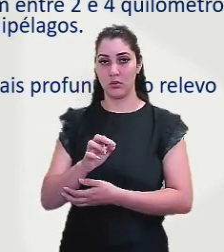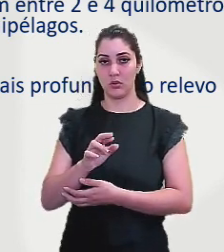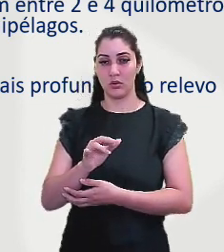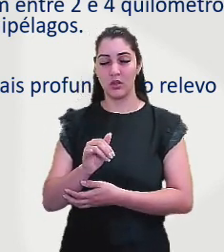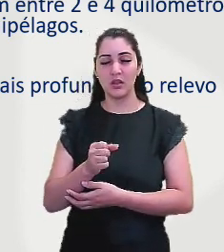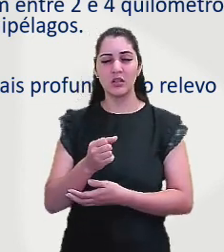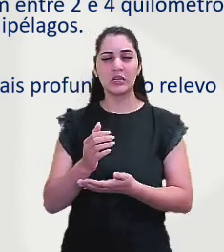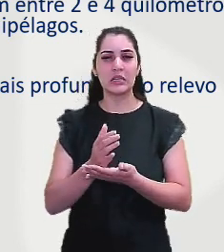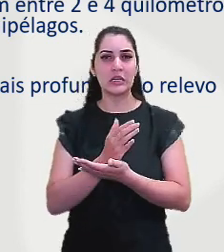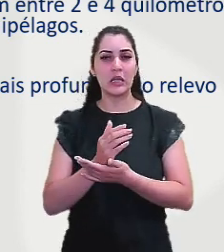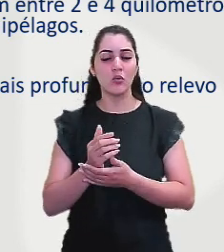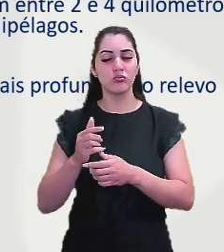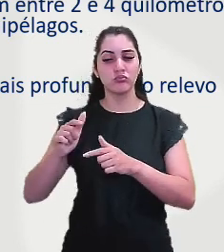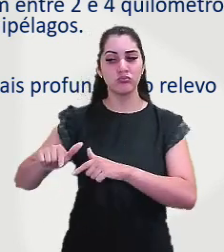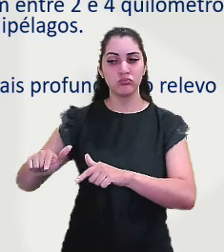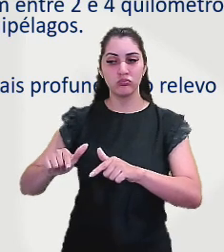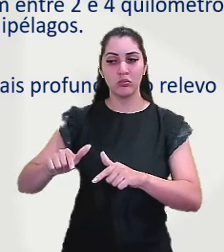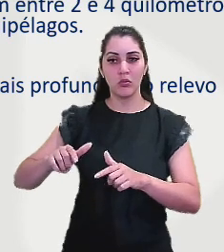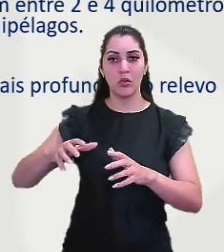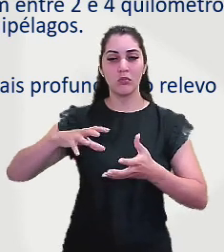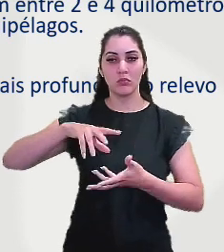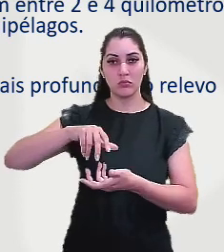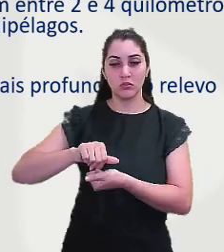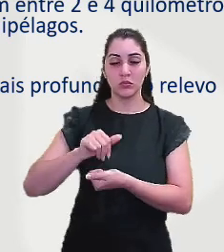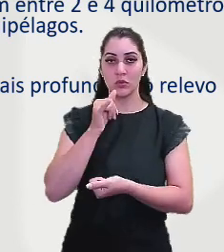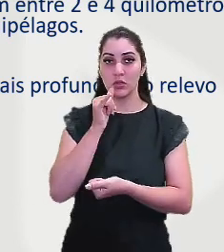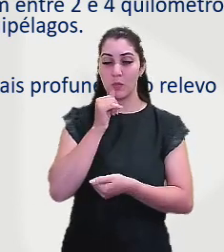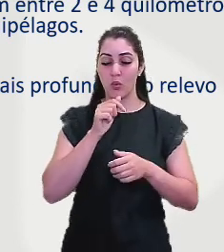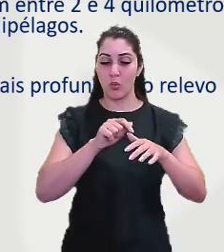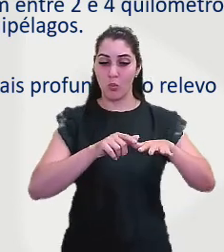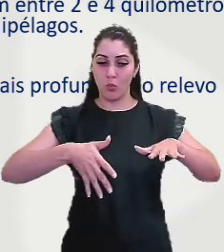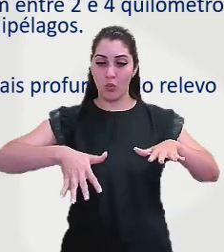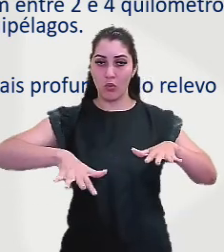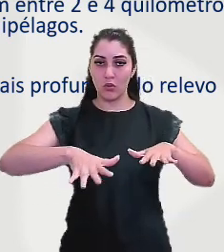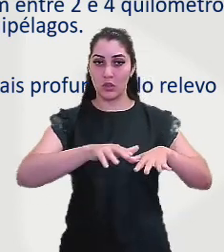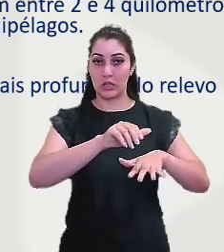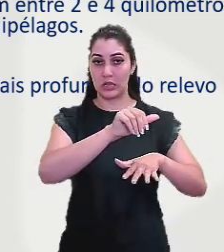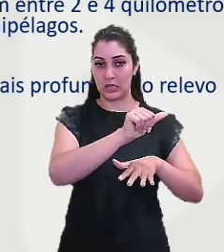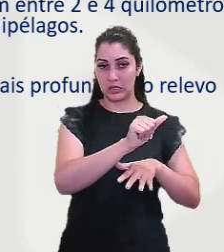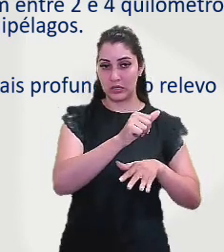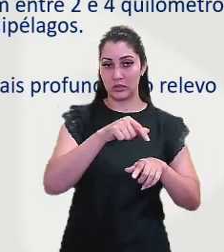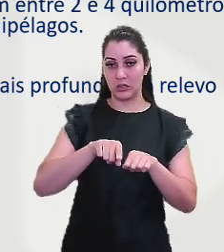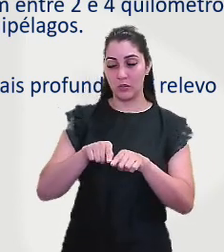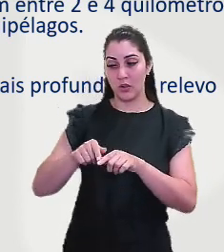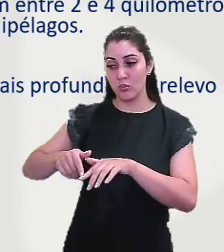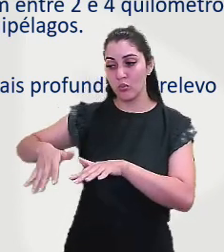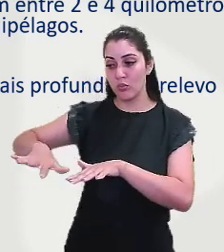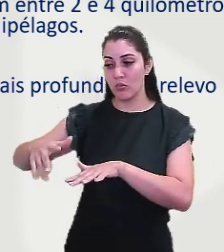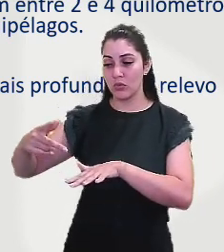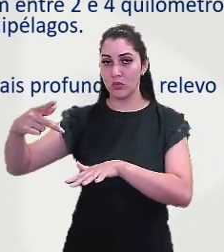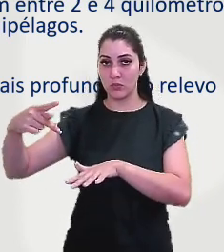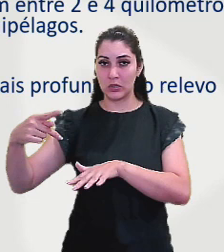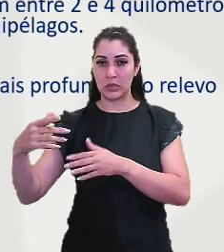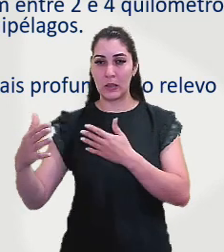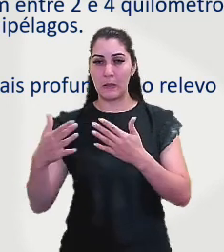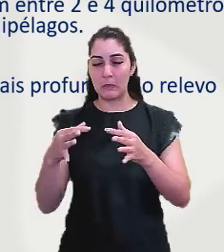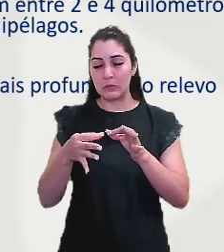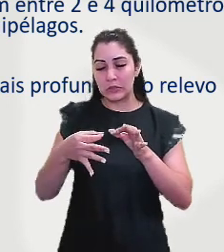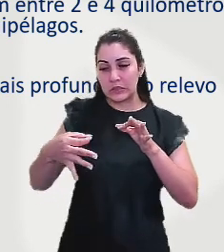continentes. As dorsais encontradas no Oceano Atlântico, Índico e Pacífico apresentam altitudes que variam de 2 a 4